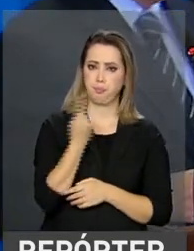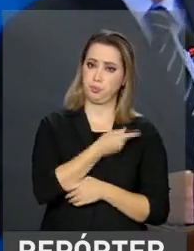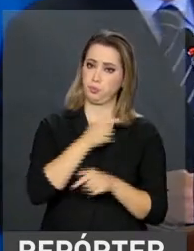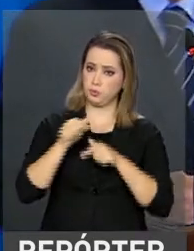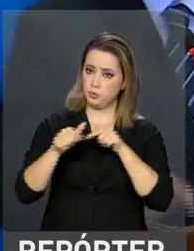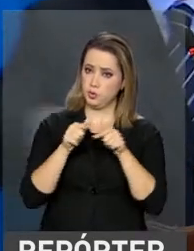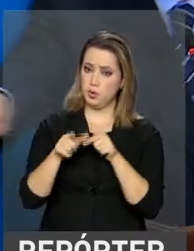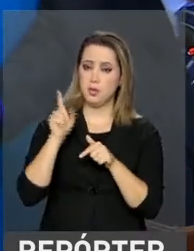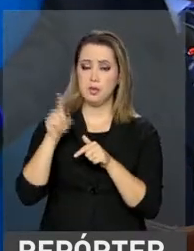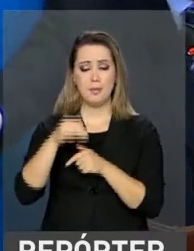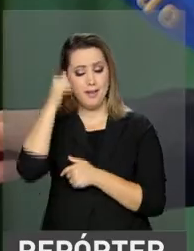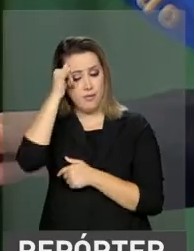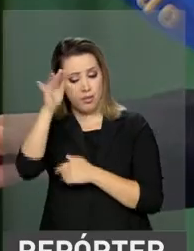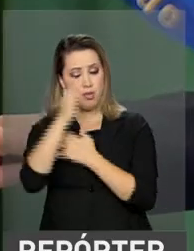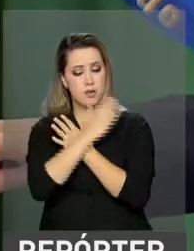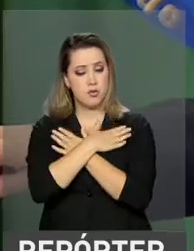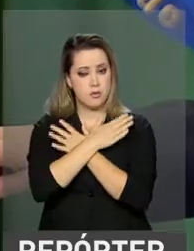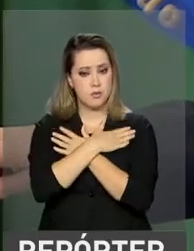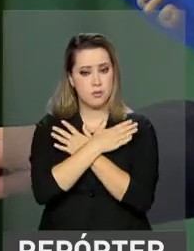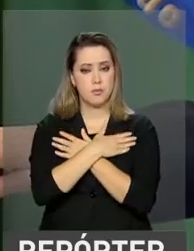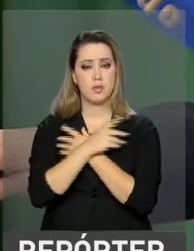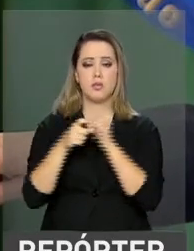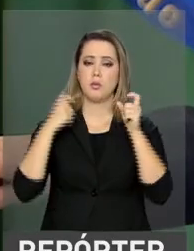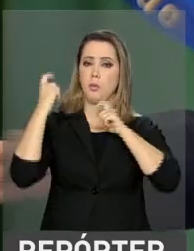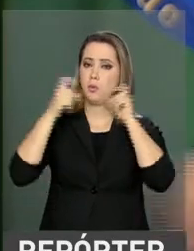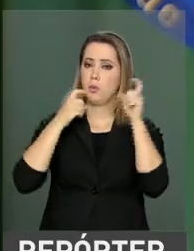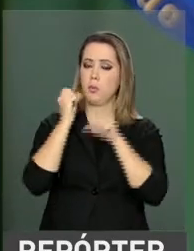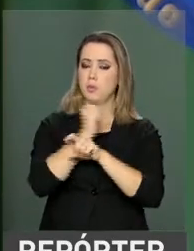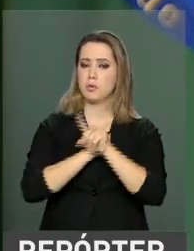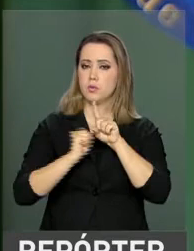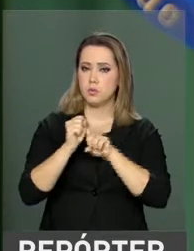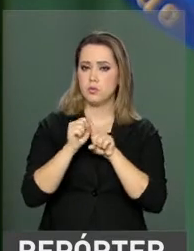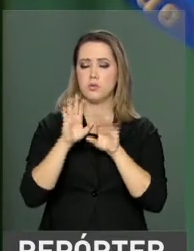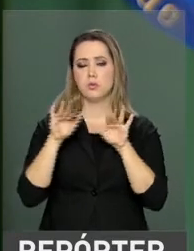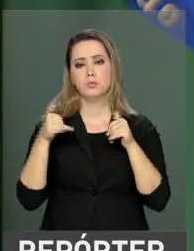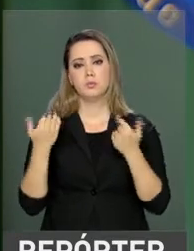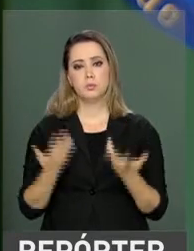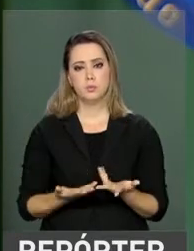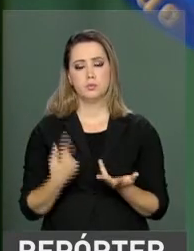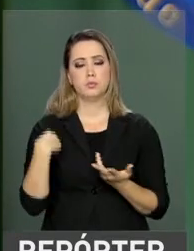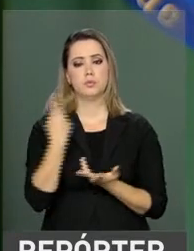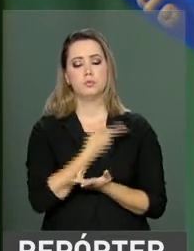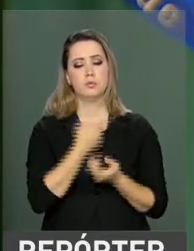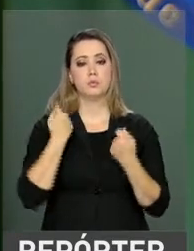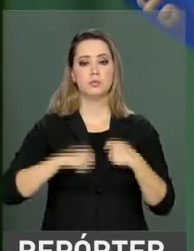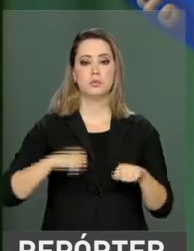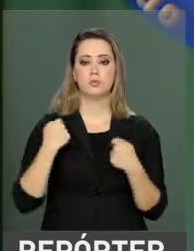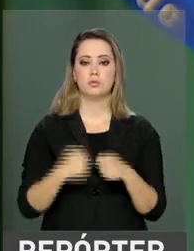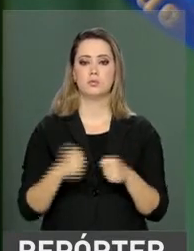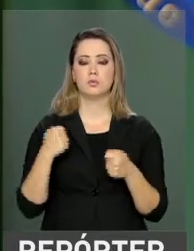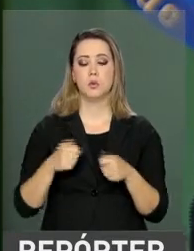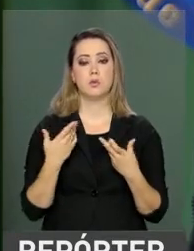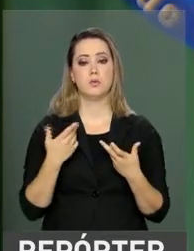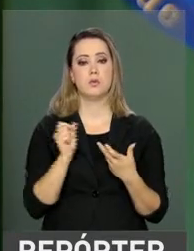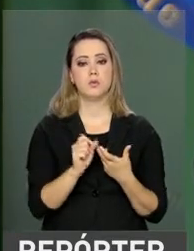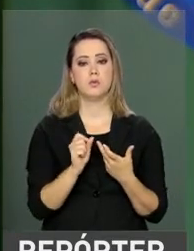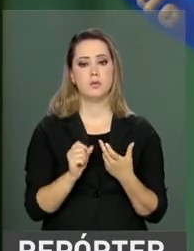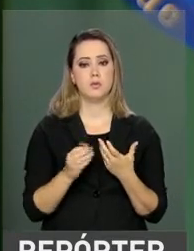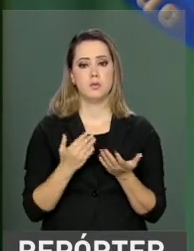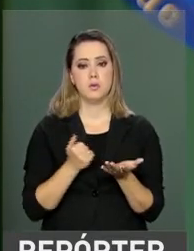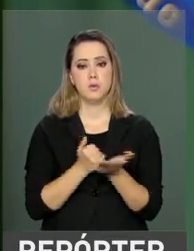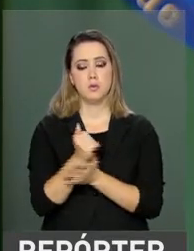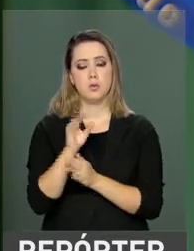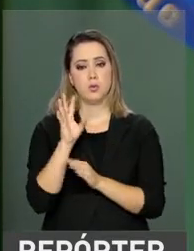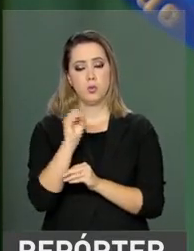combater o desemprego significa preocupar-se com o social e para tanto é preciso naturalmente prestigiar a iniciativa